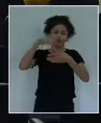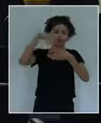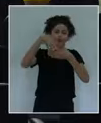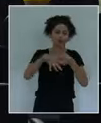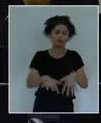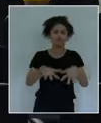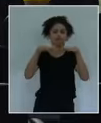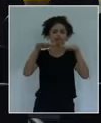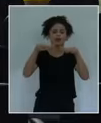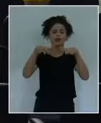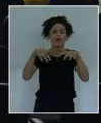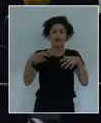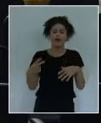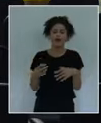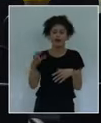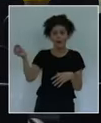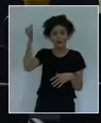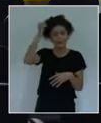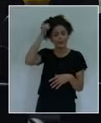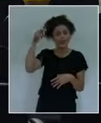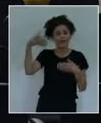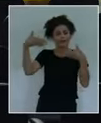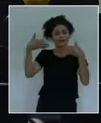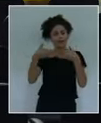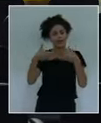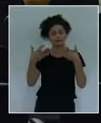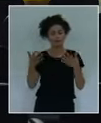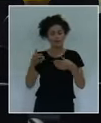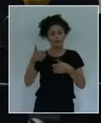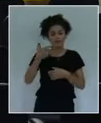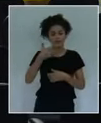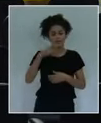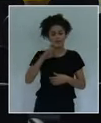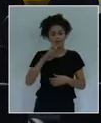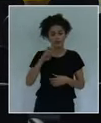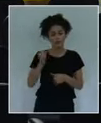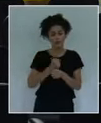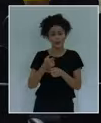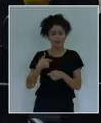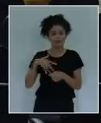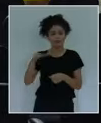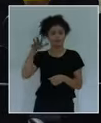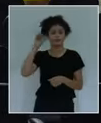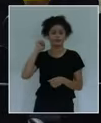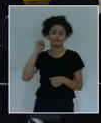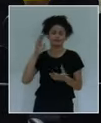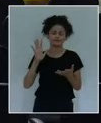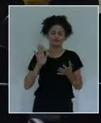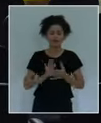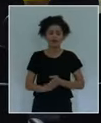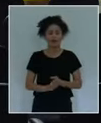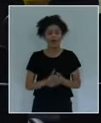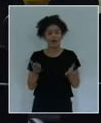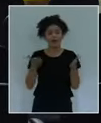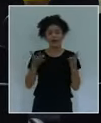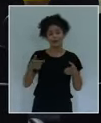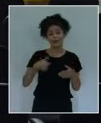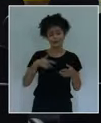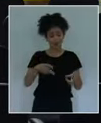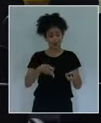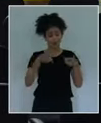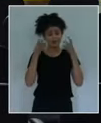lá, eu tive a oportunidade de estar indo naquela estrada do outro lado, onde ela alaga, indo para Guaraciaba, e eu vi que nada mais é do que um ajuntamento